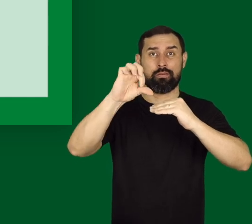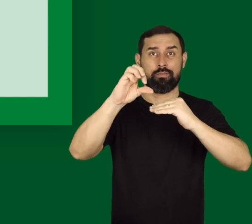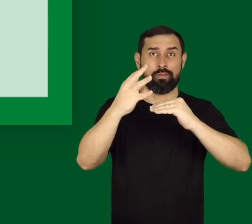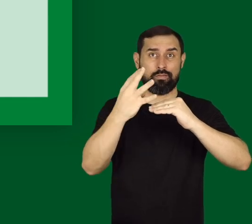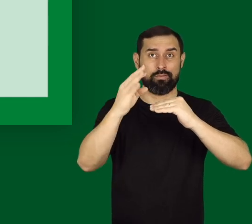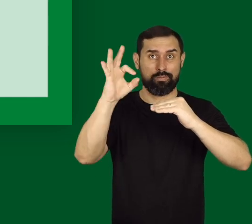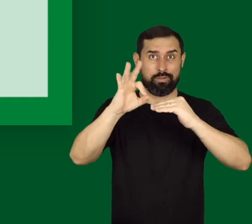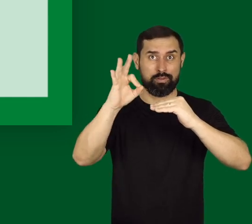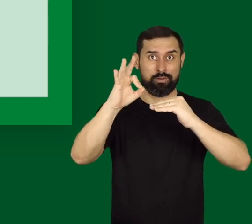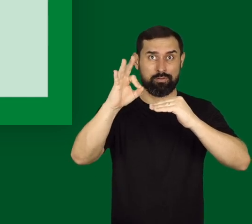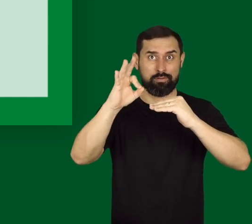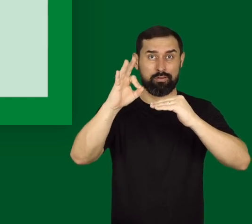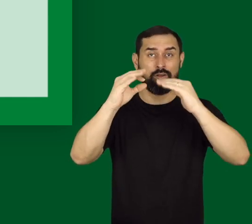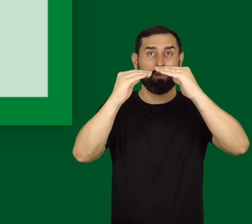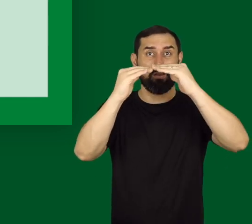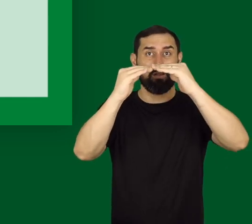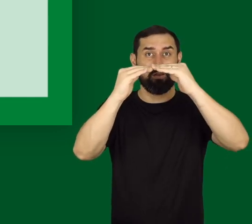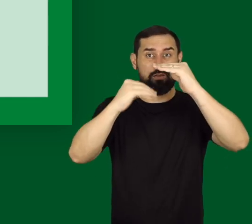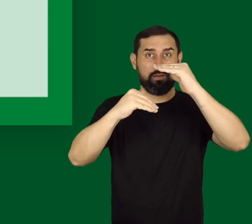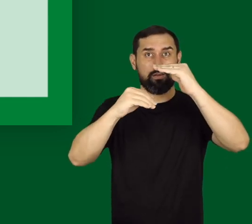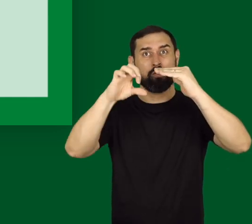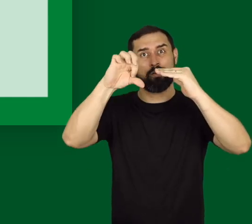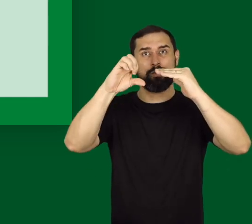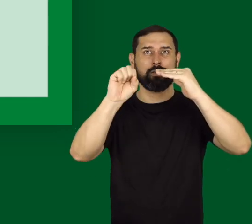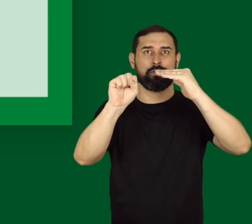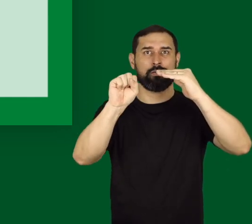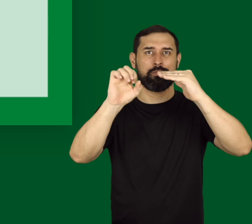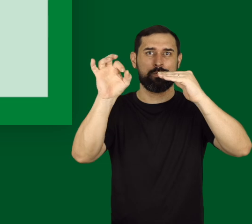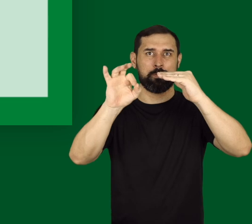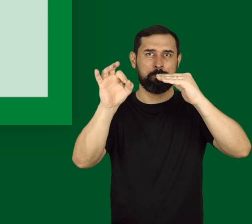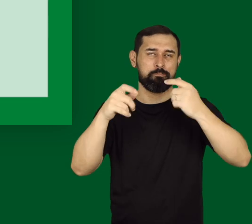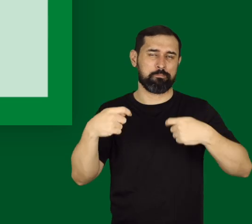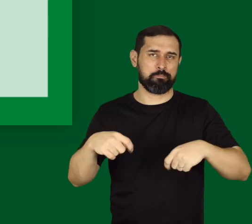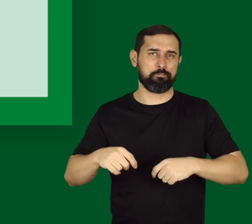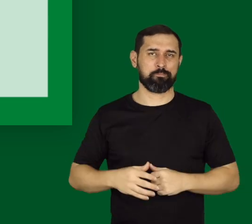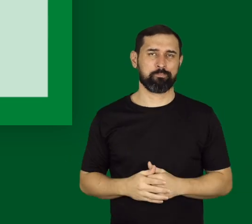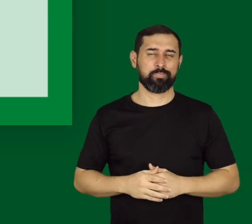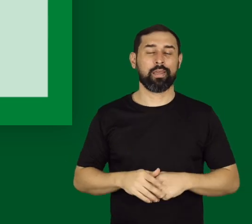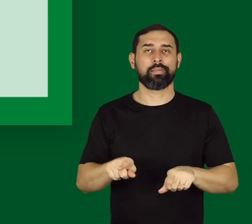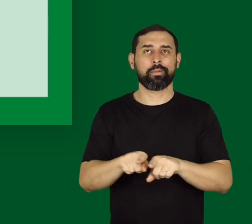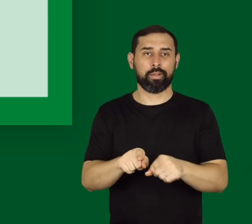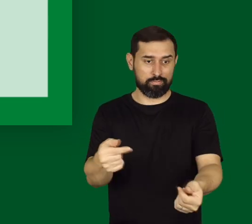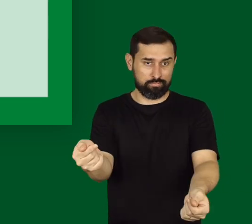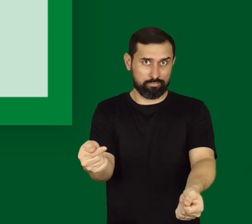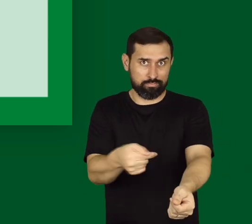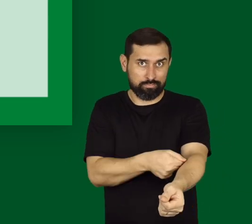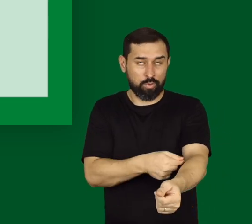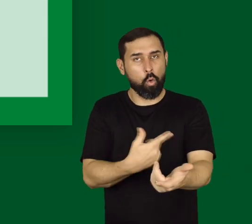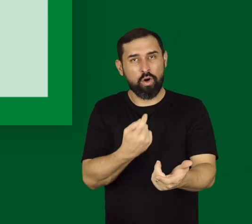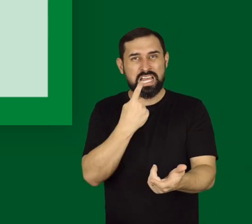quer na pediatria, na emergência, seria acima de 94, abaixo de 98,